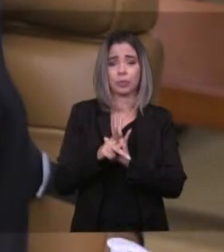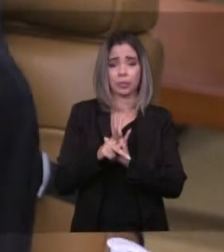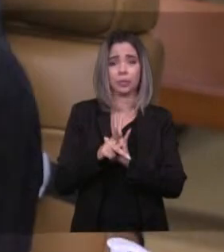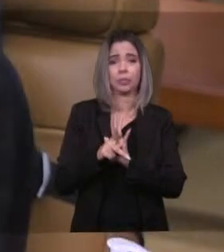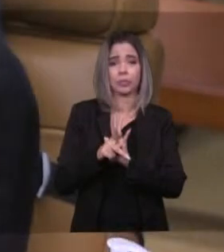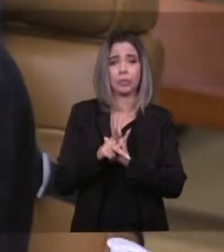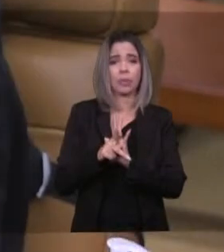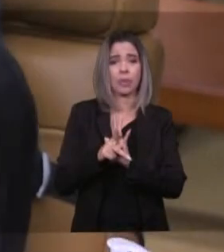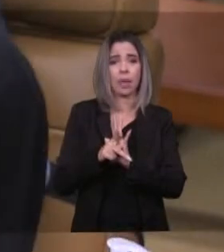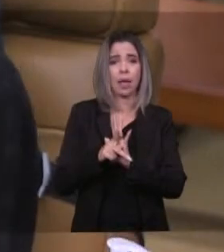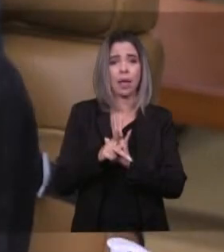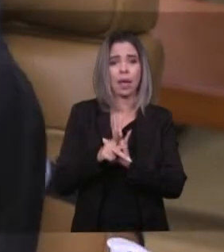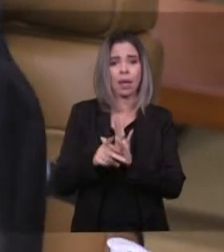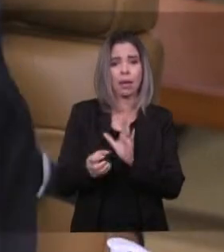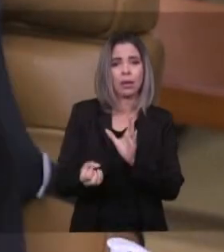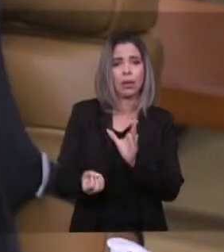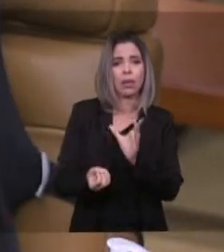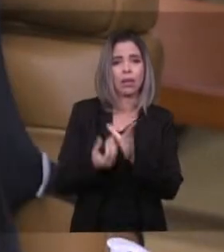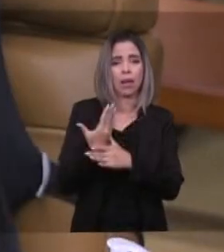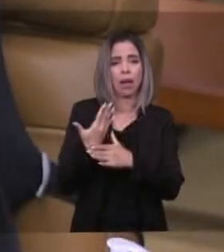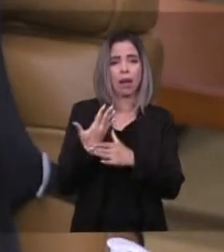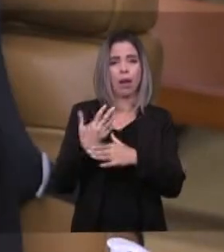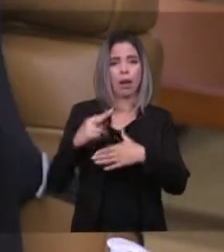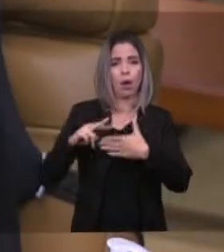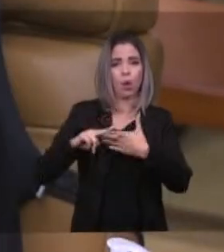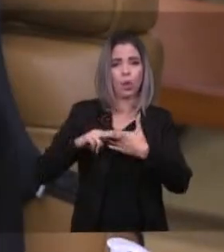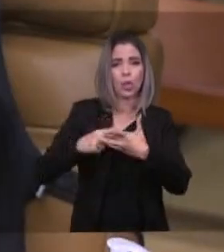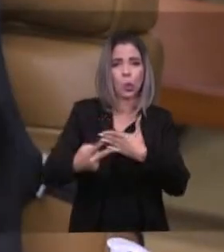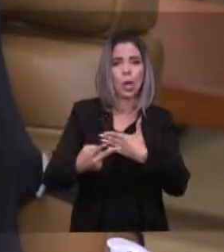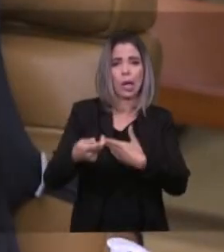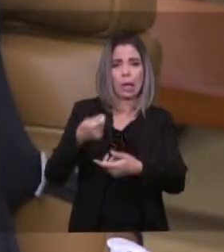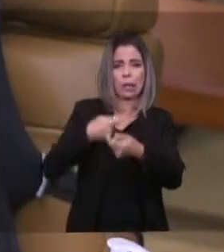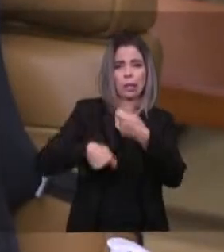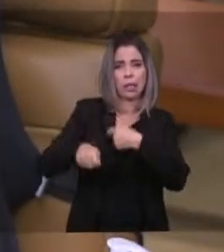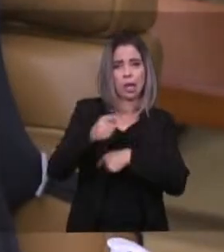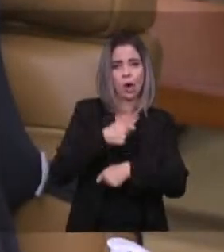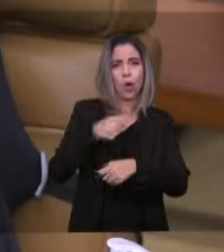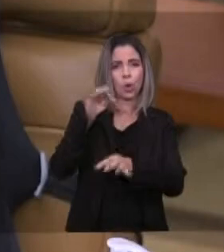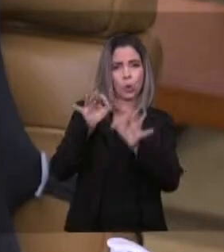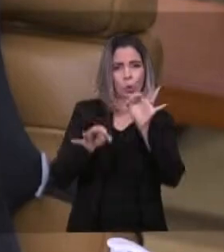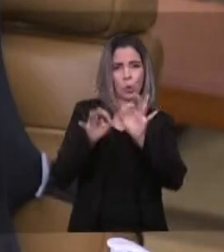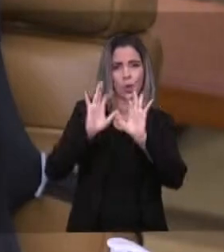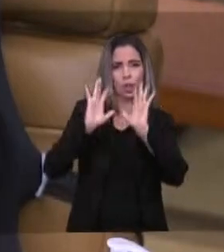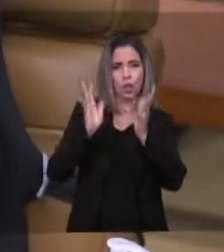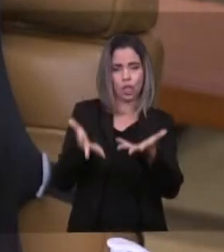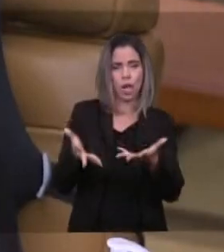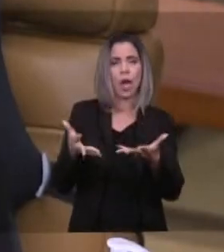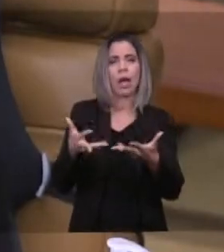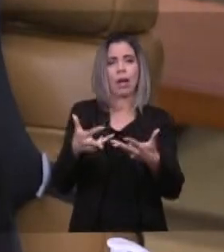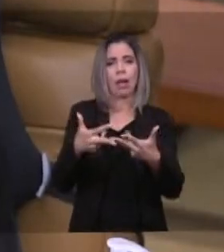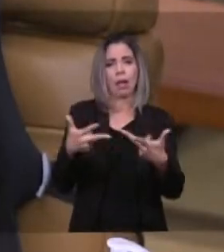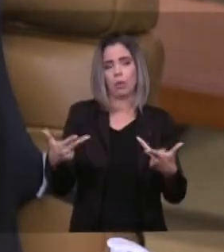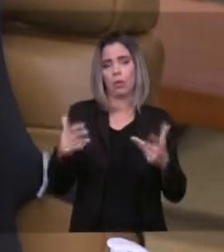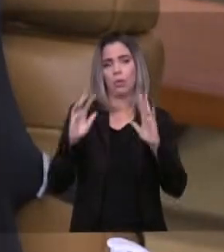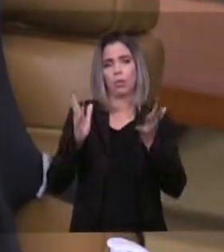e à geração e produção de efeitos de negócios jurídicos já estabelecidos, de coisa